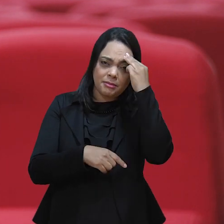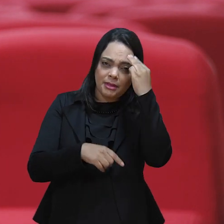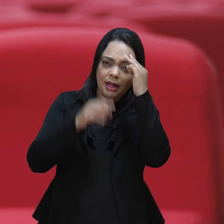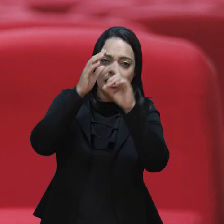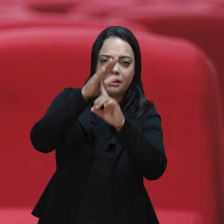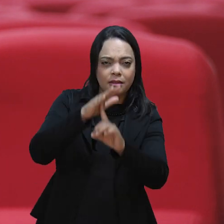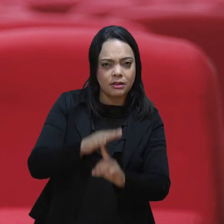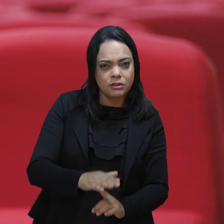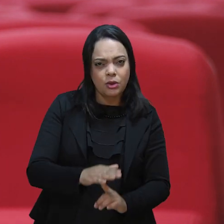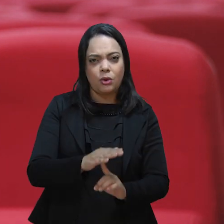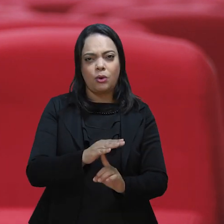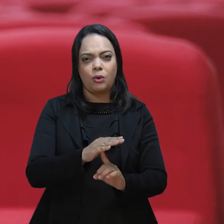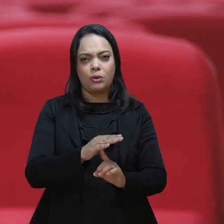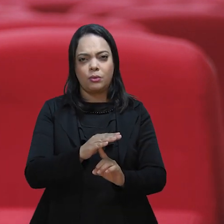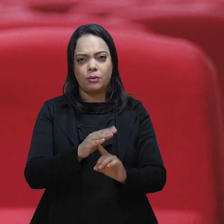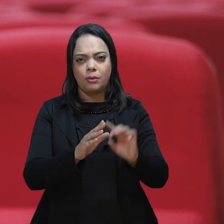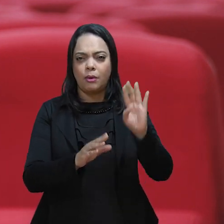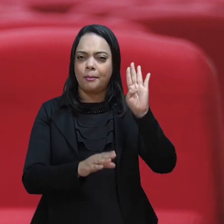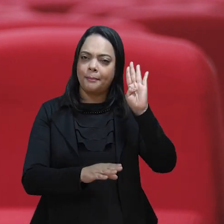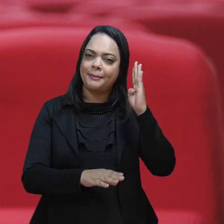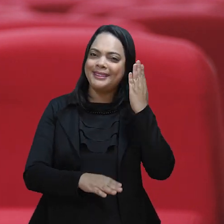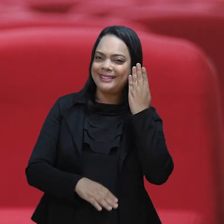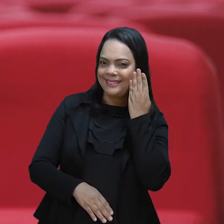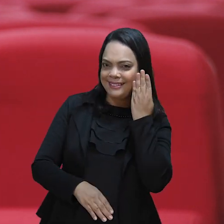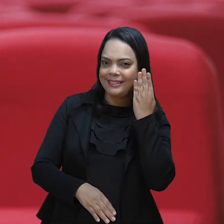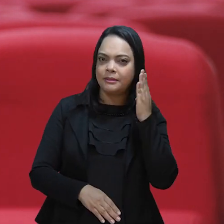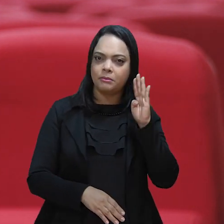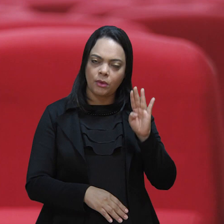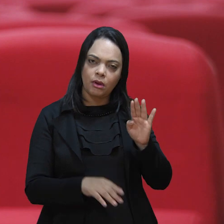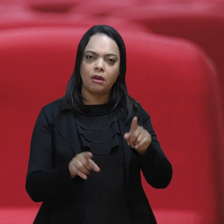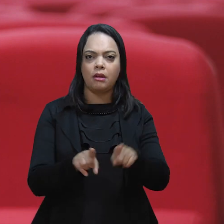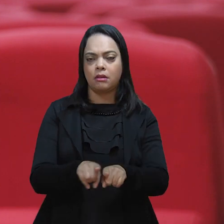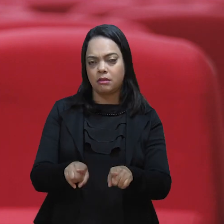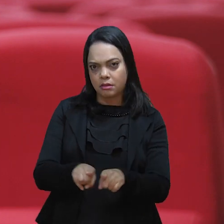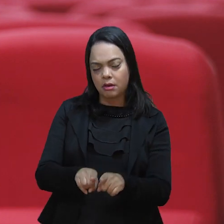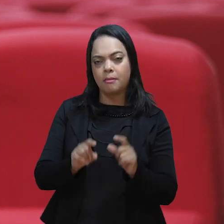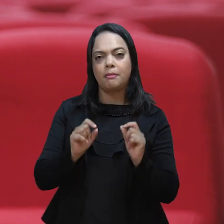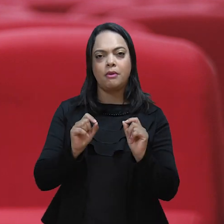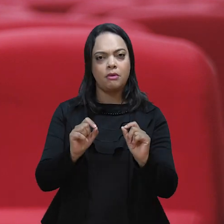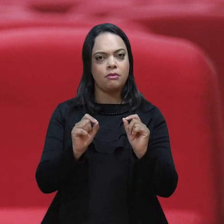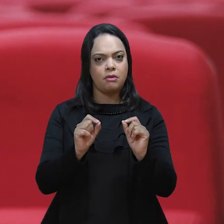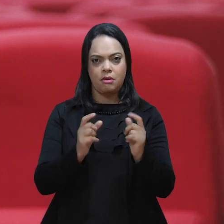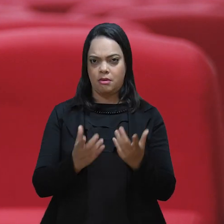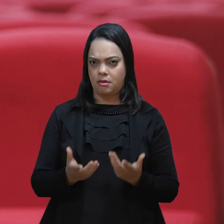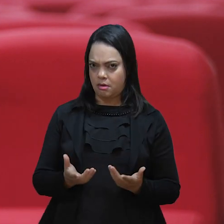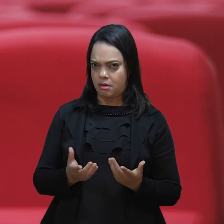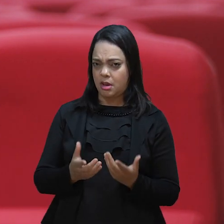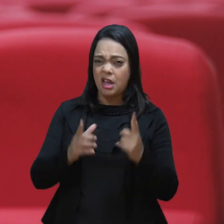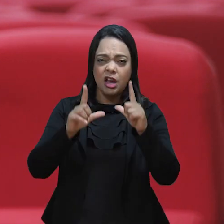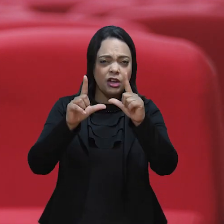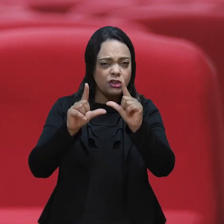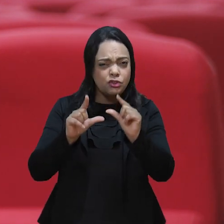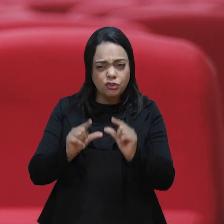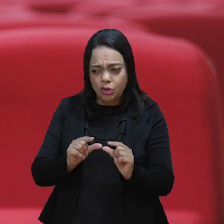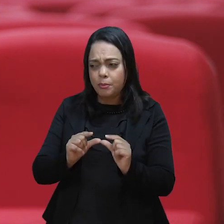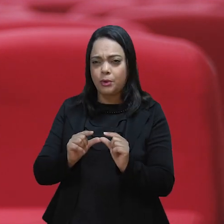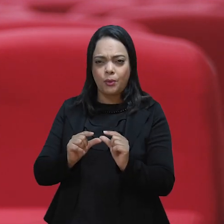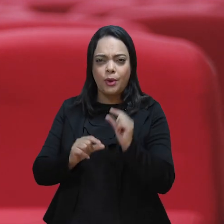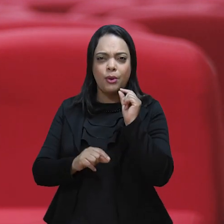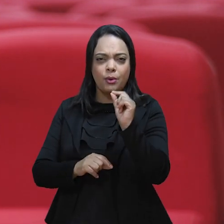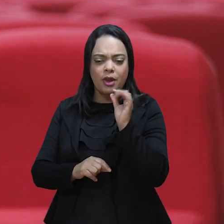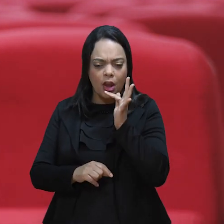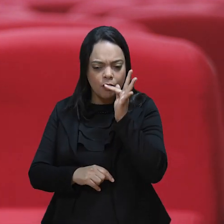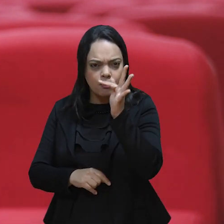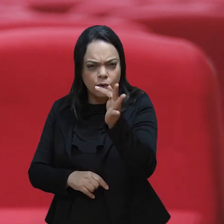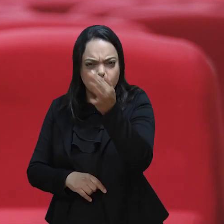transtorno bipolar. E, ao mesmo tempo, também diminuir essa repetição que vai acontecer